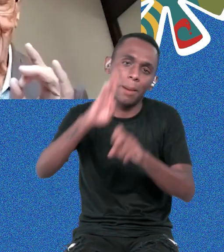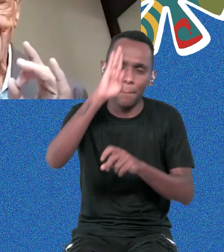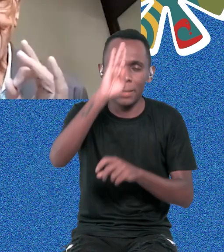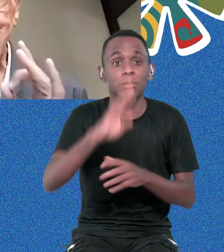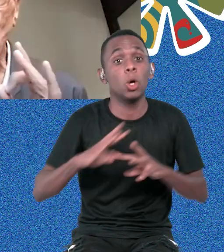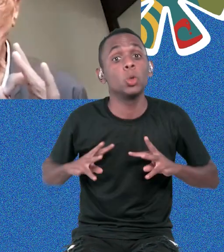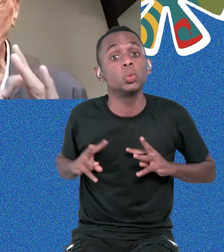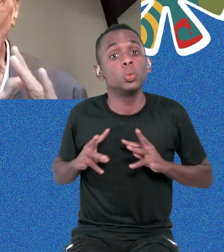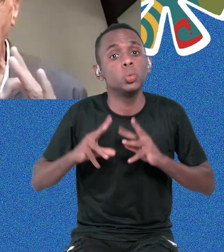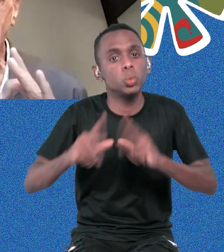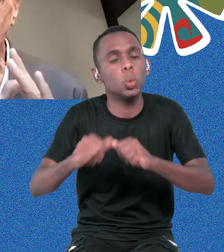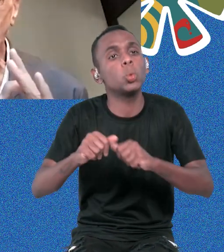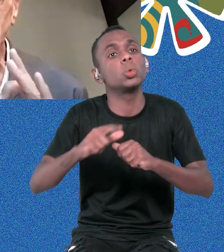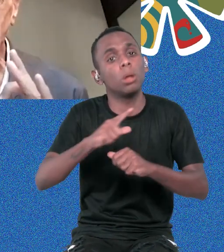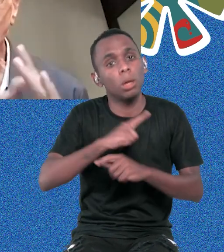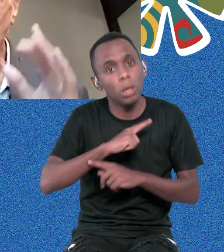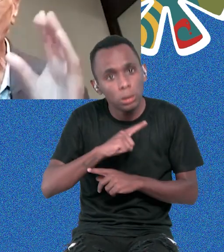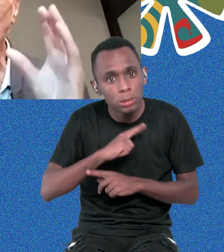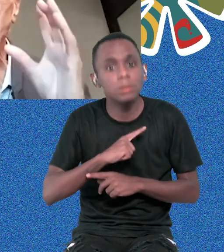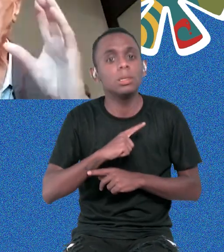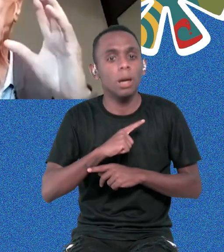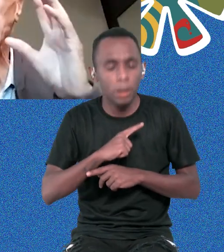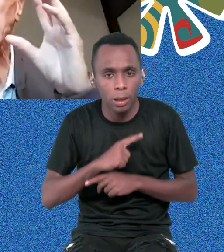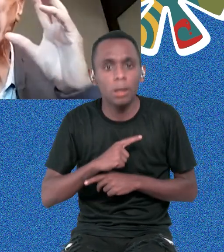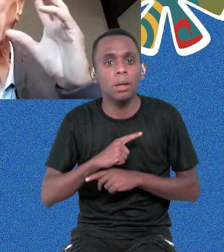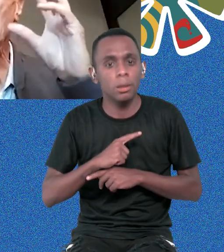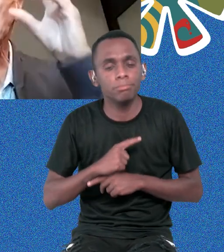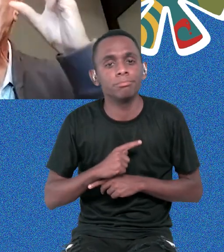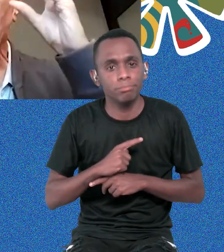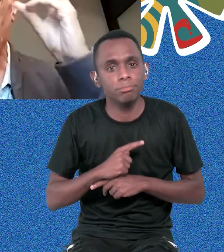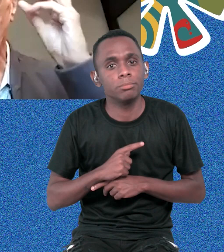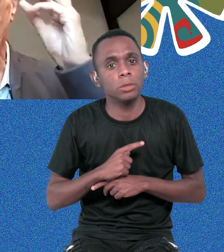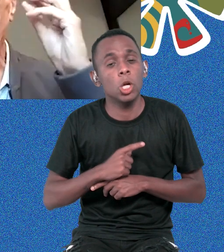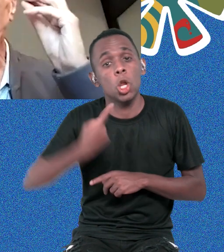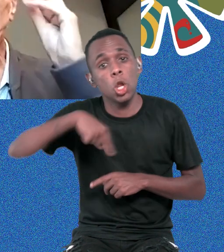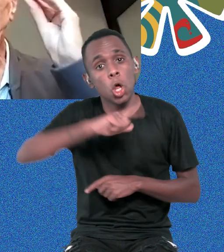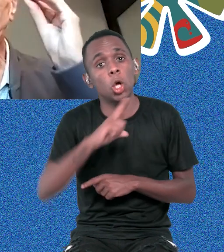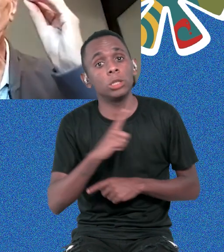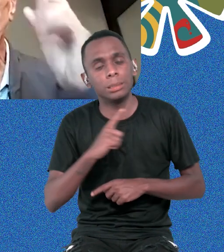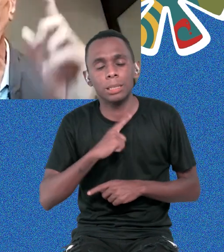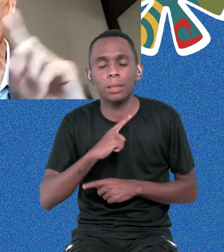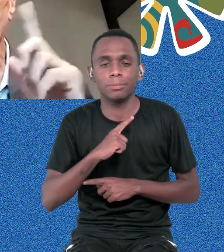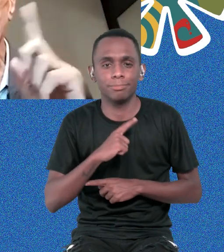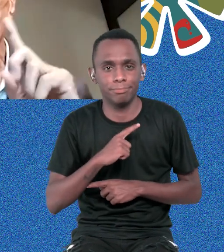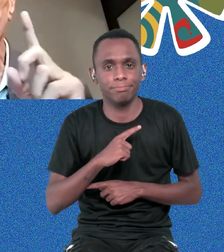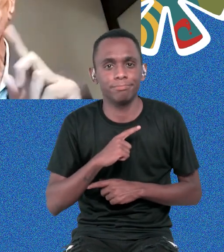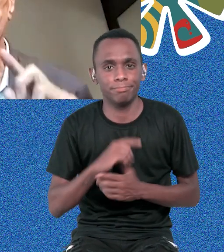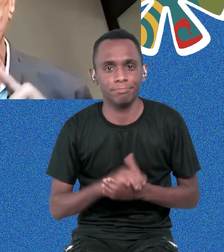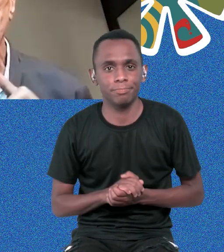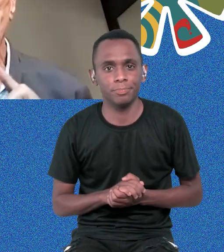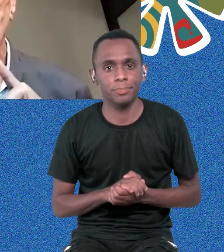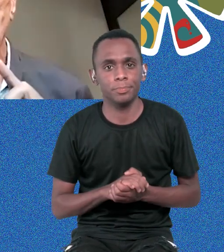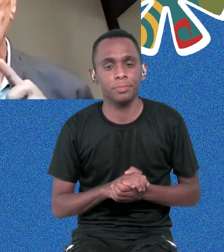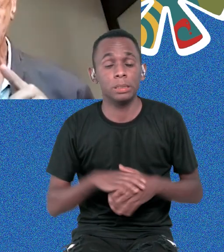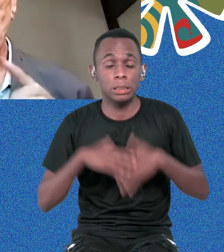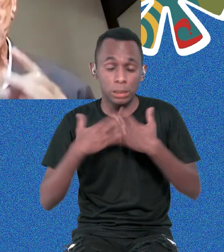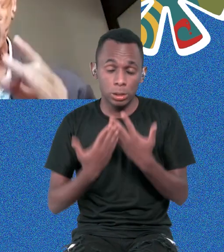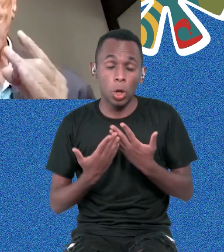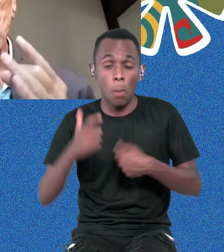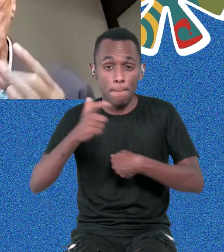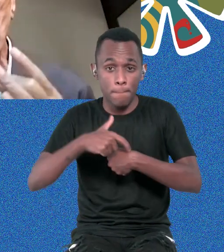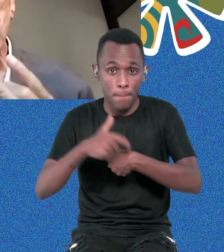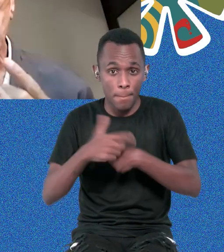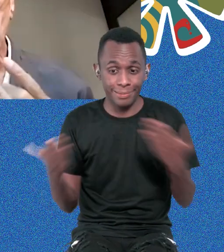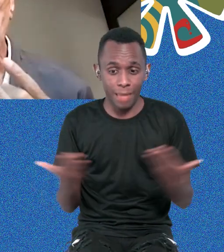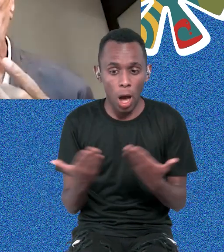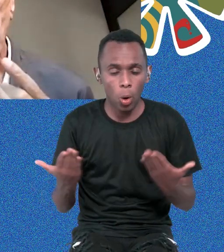questão. Tudo isso cabe no patrimônio, na concepção de patrimônio que nós temos? Não cabe. Então